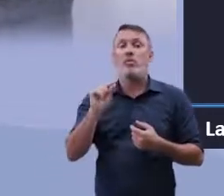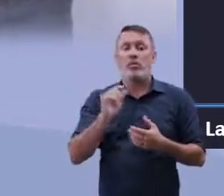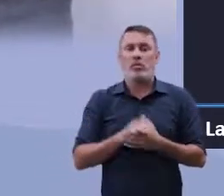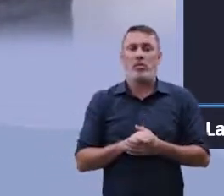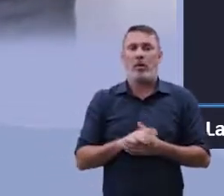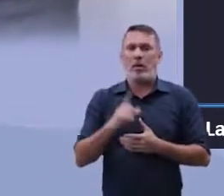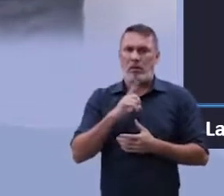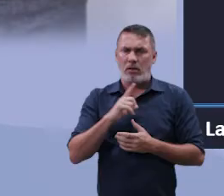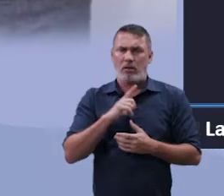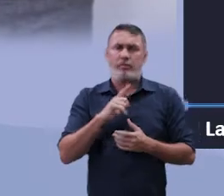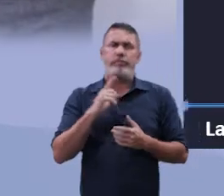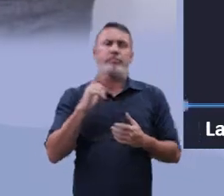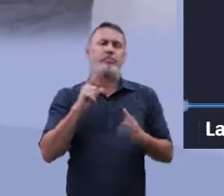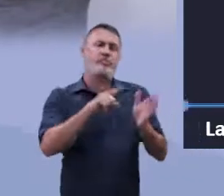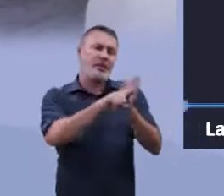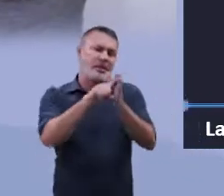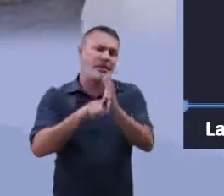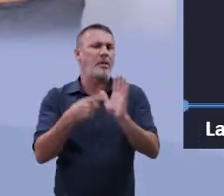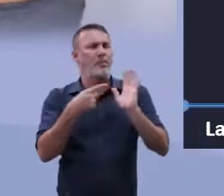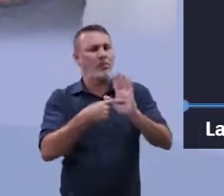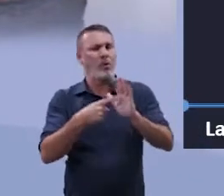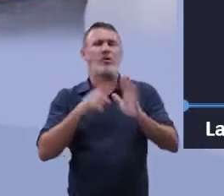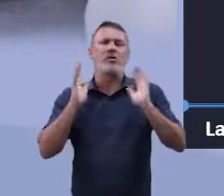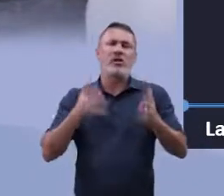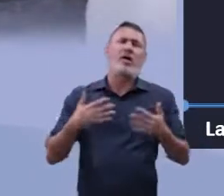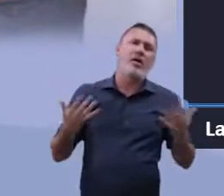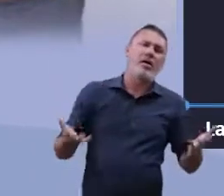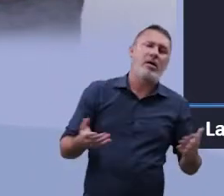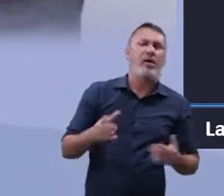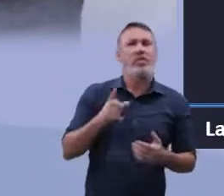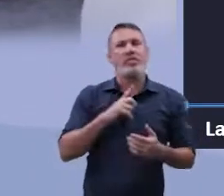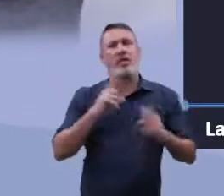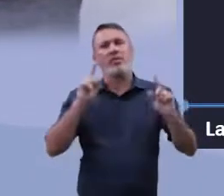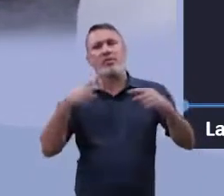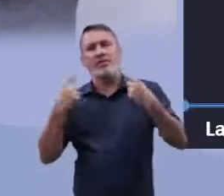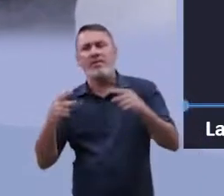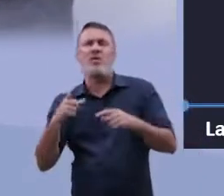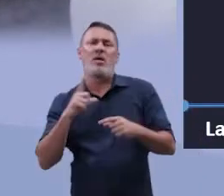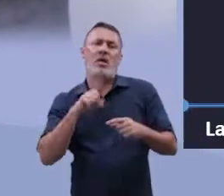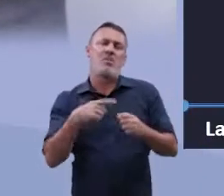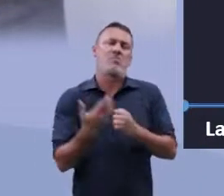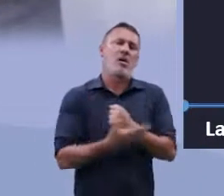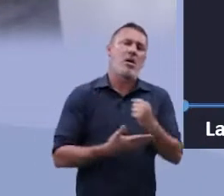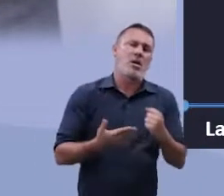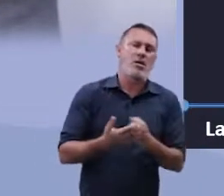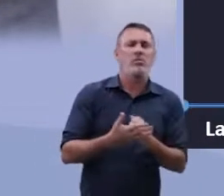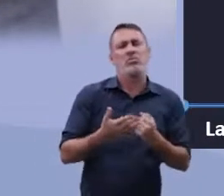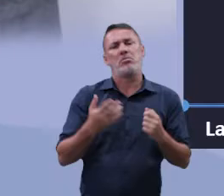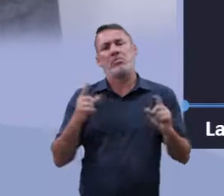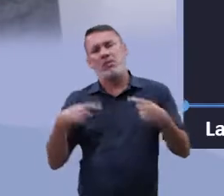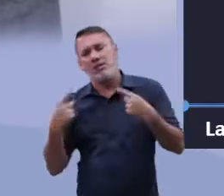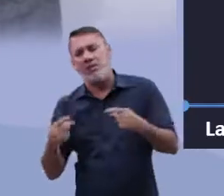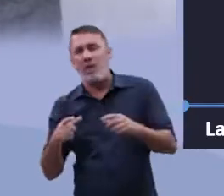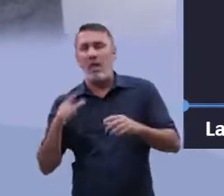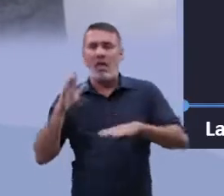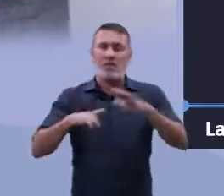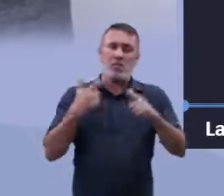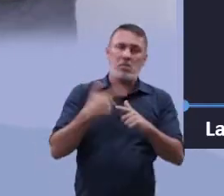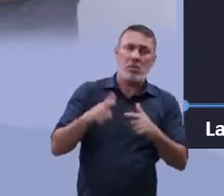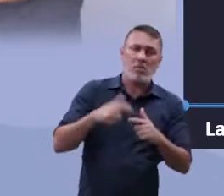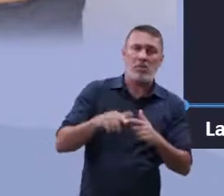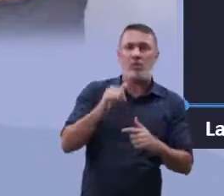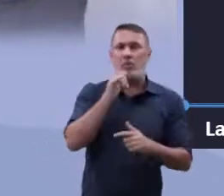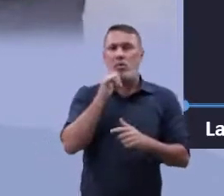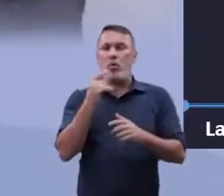de especialistas falar, né, que hoje nós temos desafios básicos, às vezes problema uma